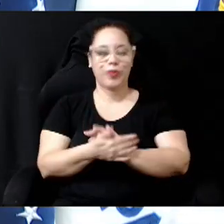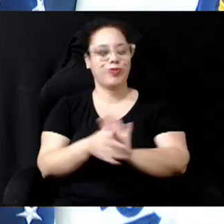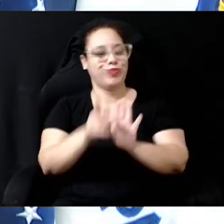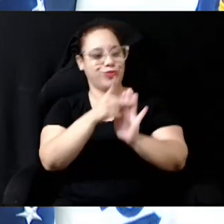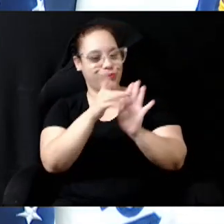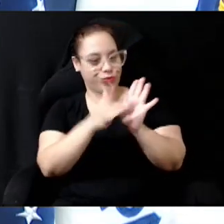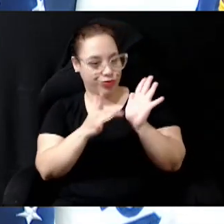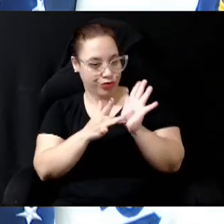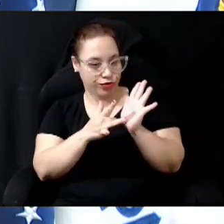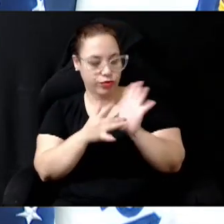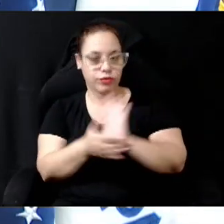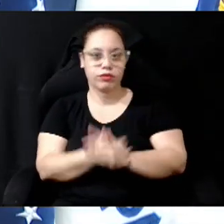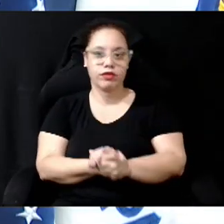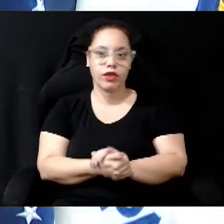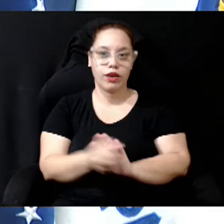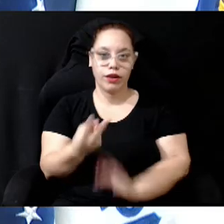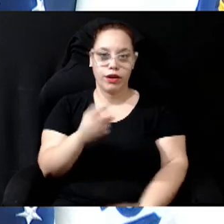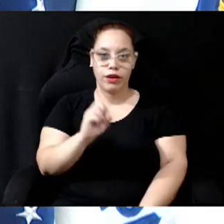projeto